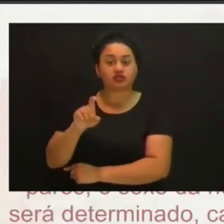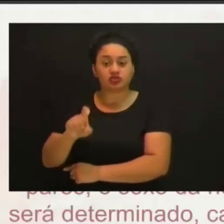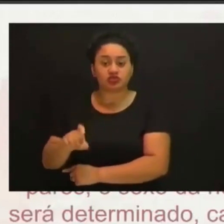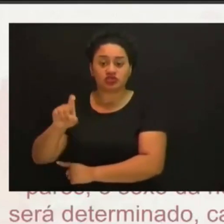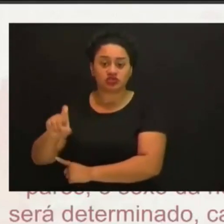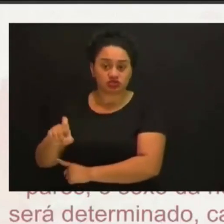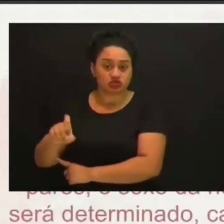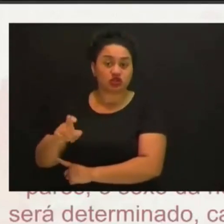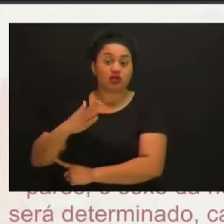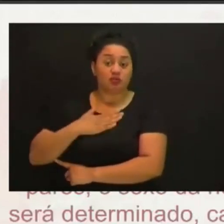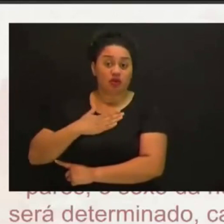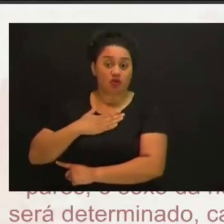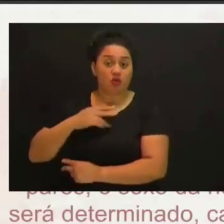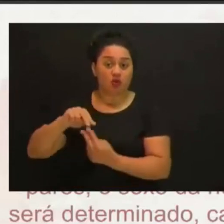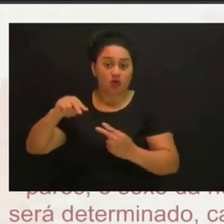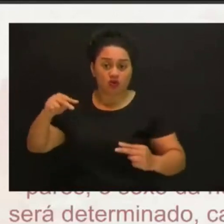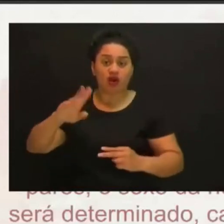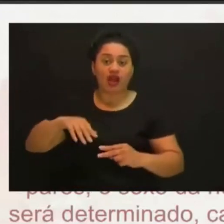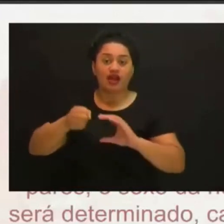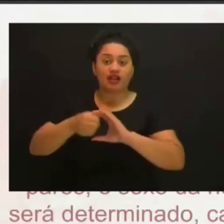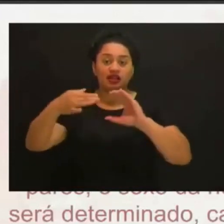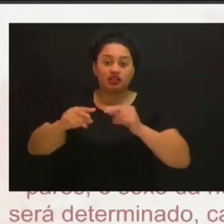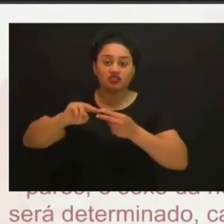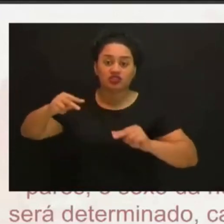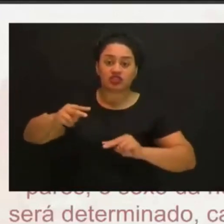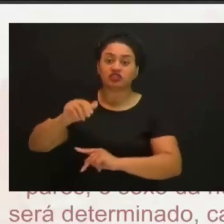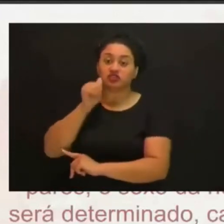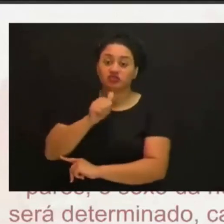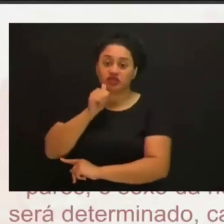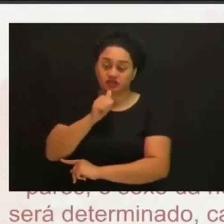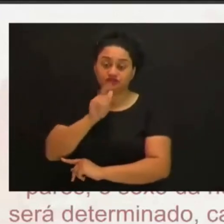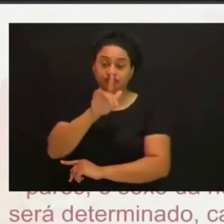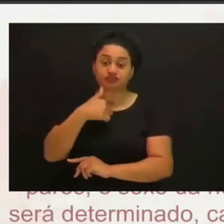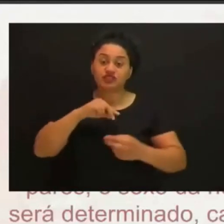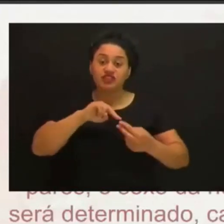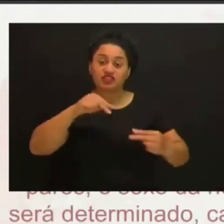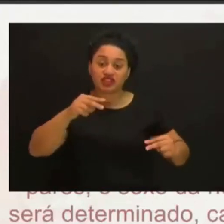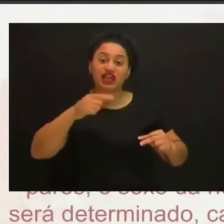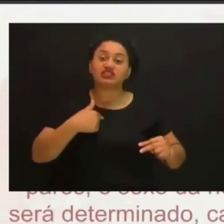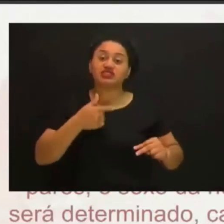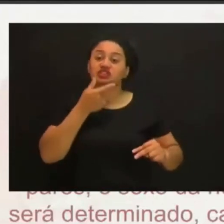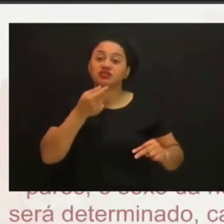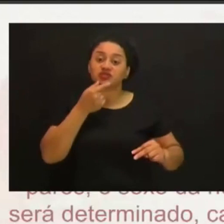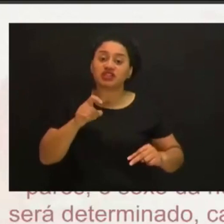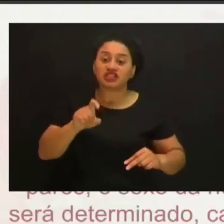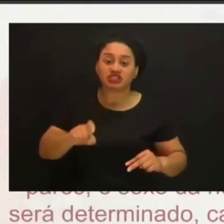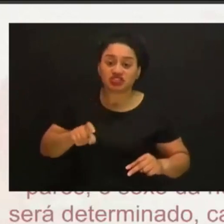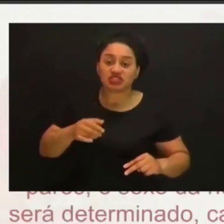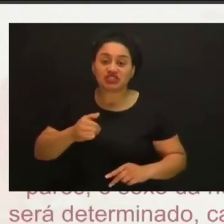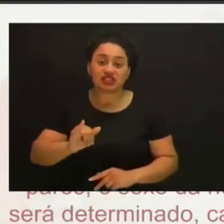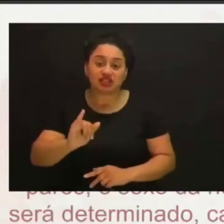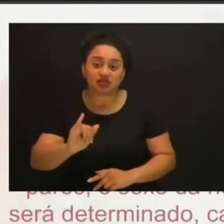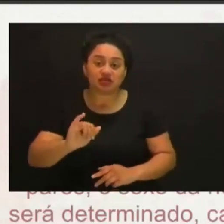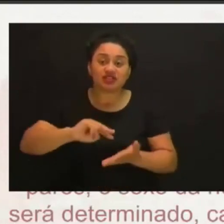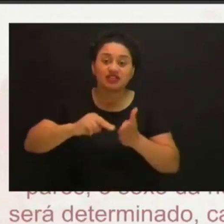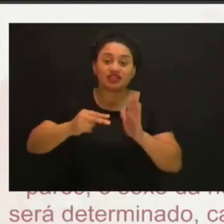XX. Isso é uma genética feminina. Tá? A genética masculina é XY. Ou seja, o que